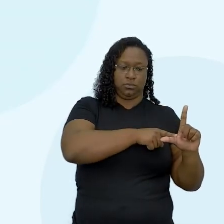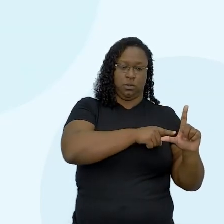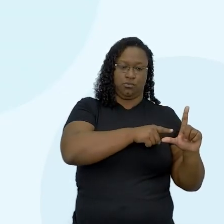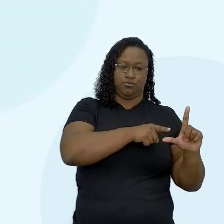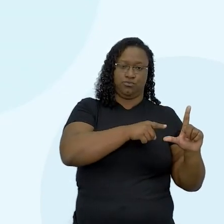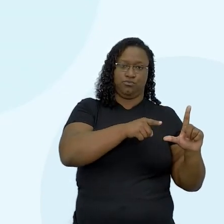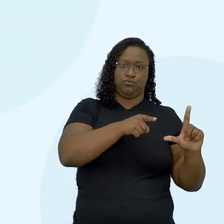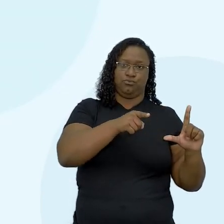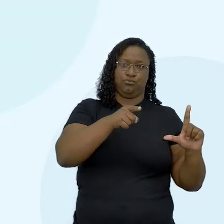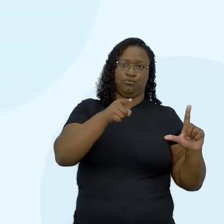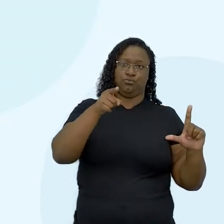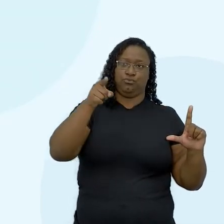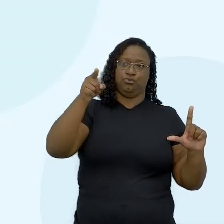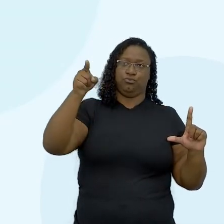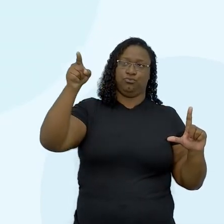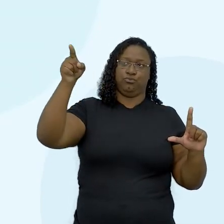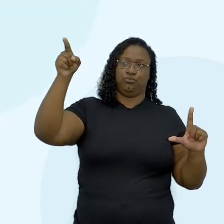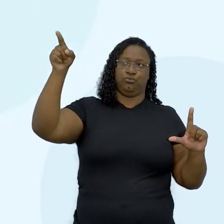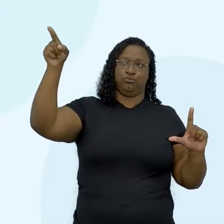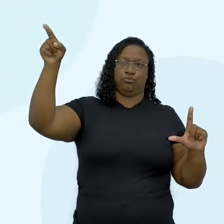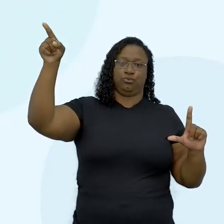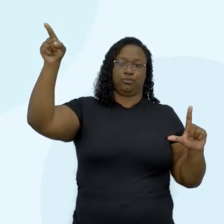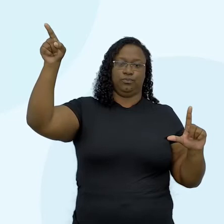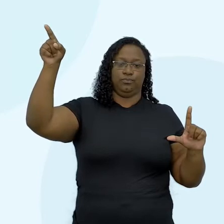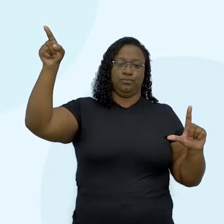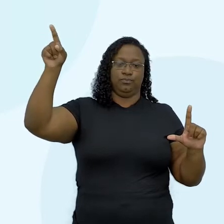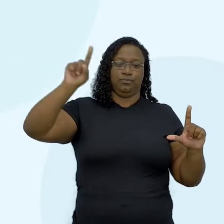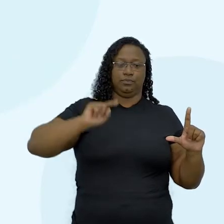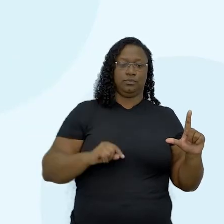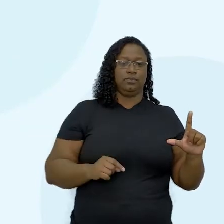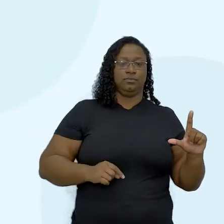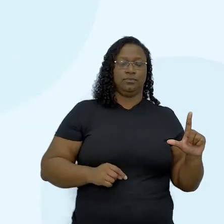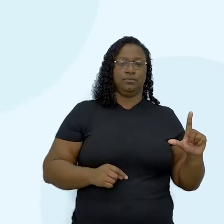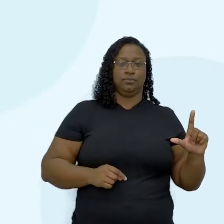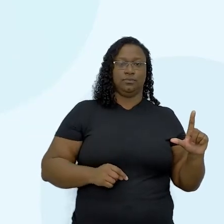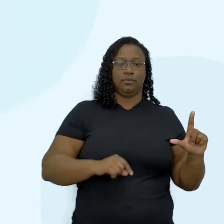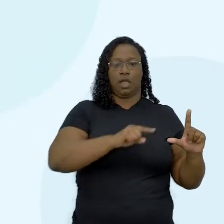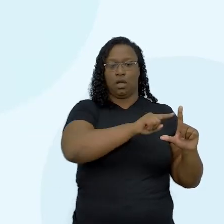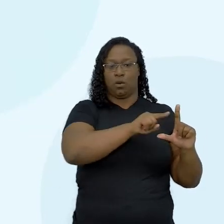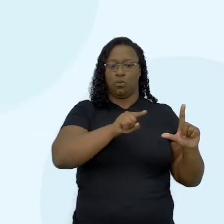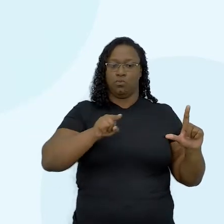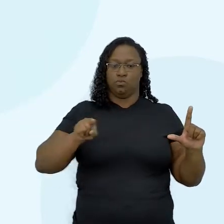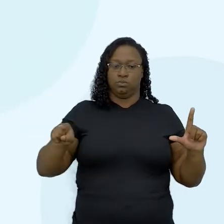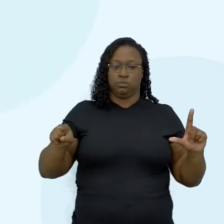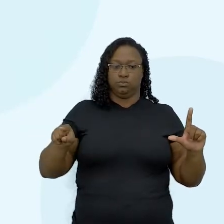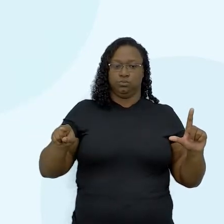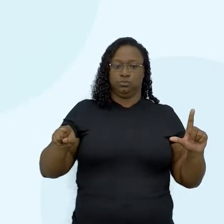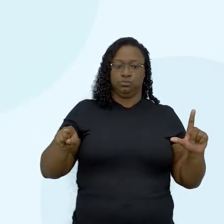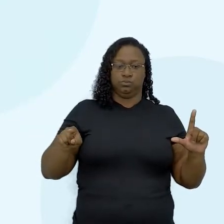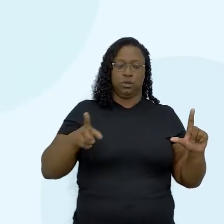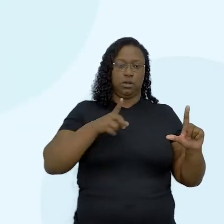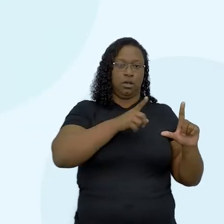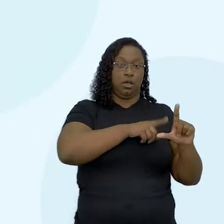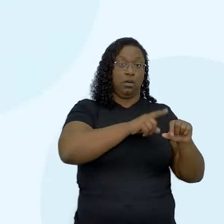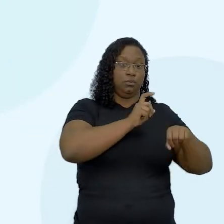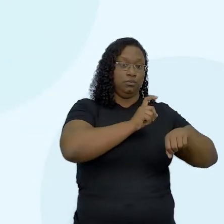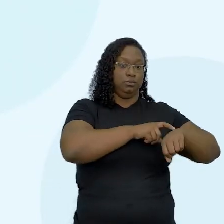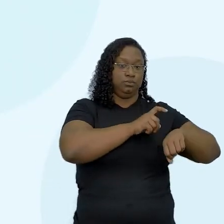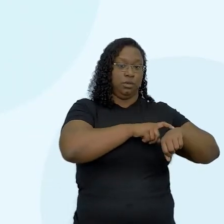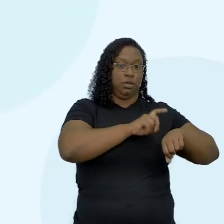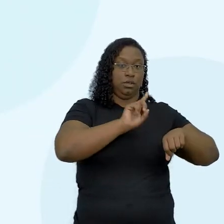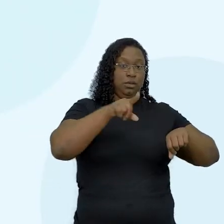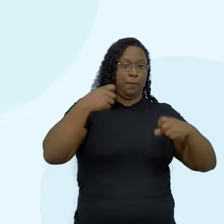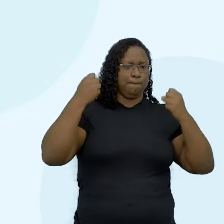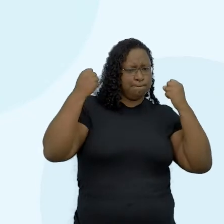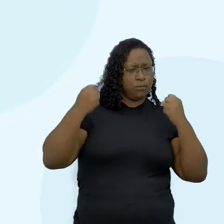tempo em hora e um eixo de potência. Veja, a potência e o tempo são as duas grandezas físicas